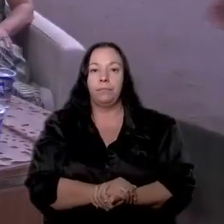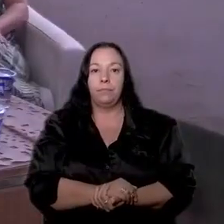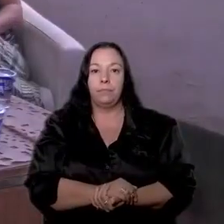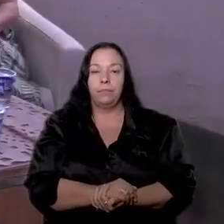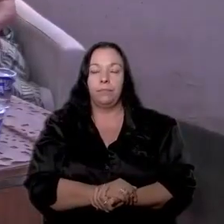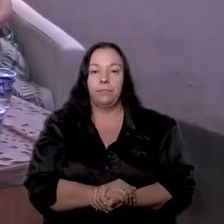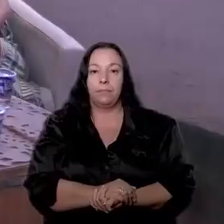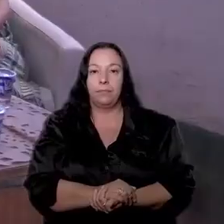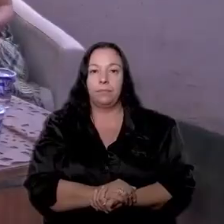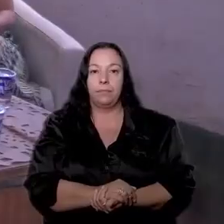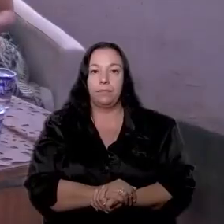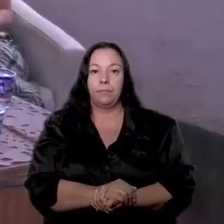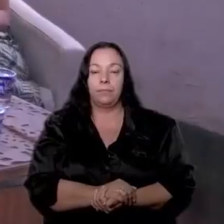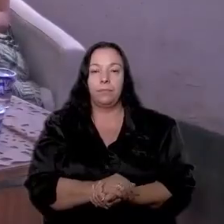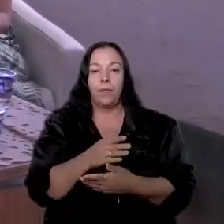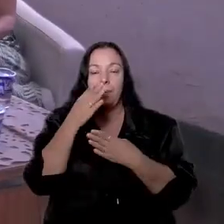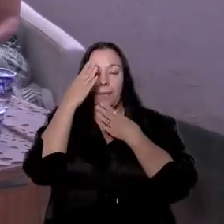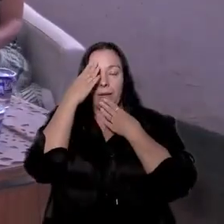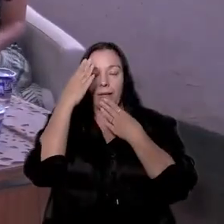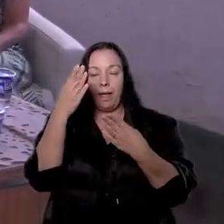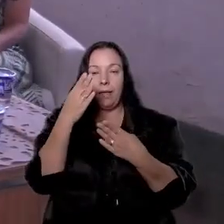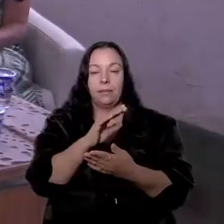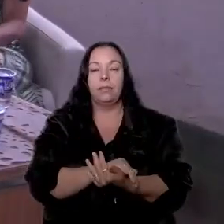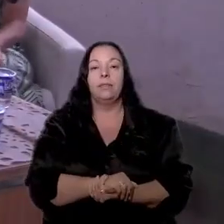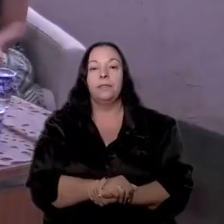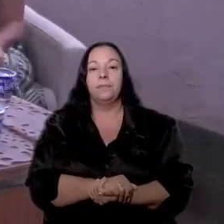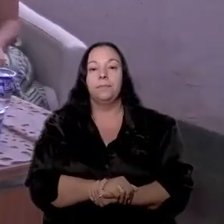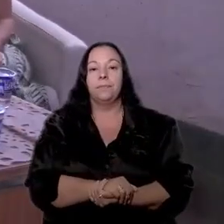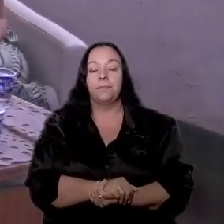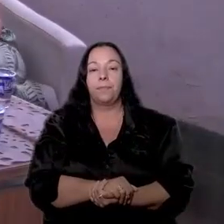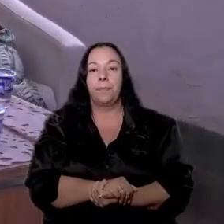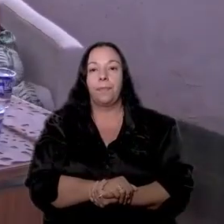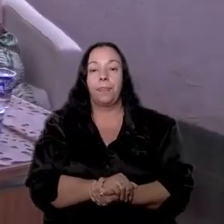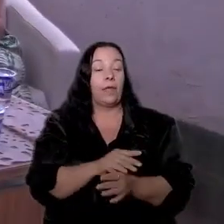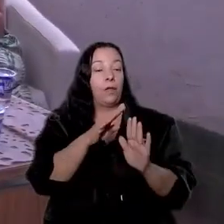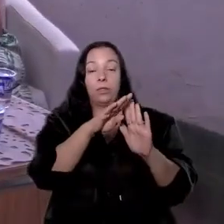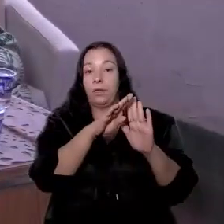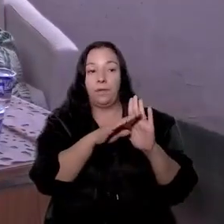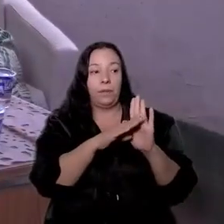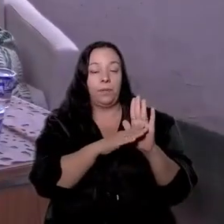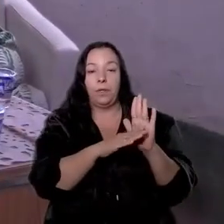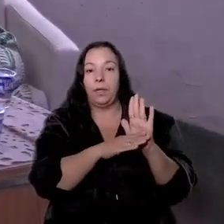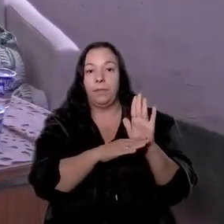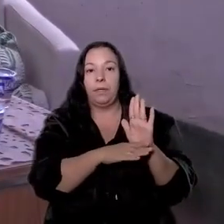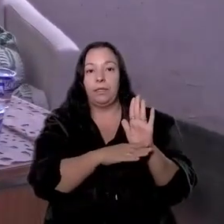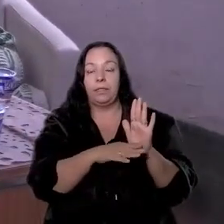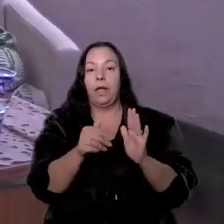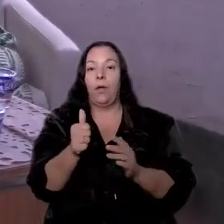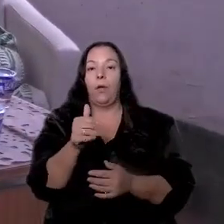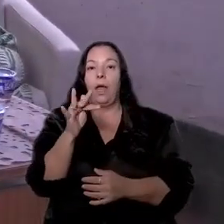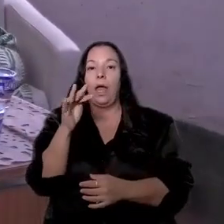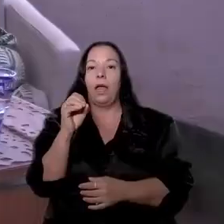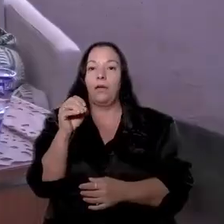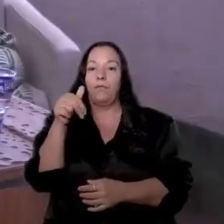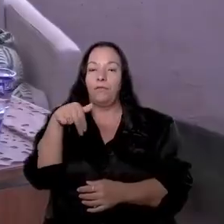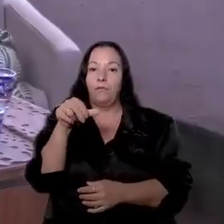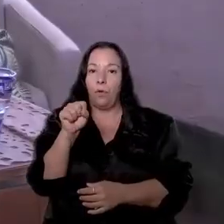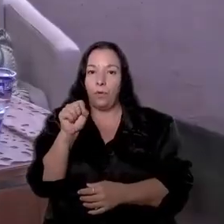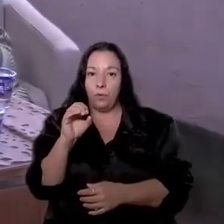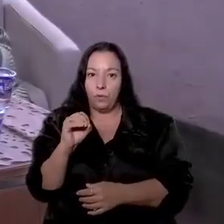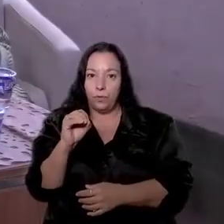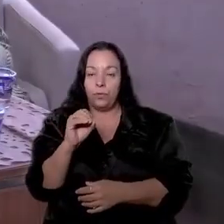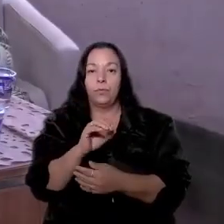segunda e última pessoa sentada é Suelen Moreira, uma mulher branca de cabelos castanhos cacheados, cujo comprimento lhe vai até os